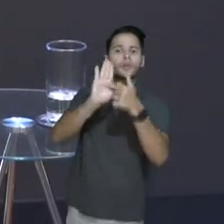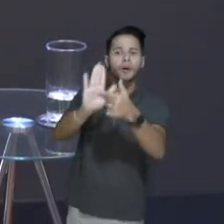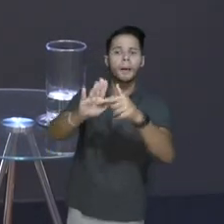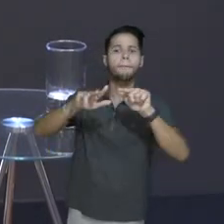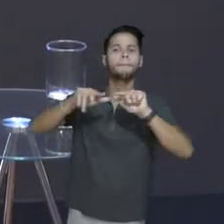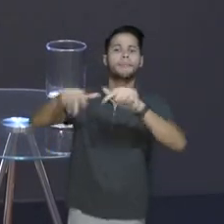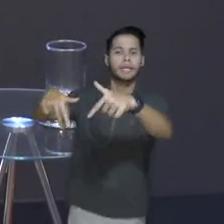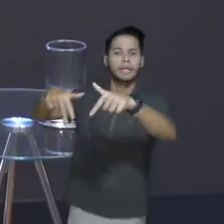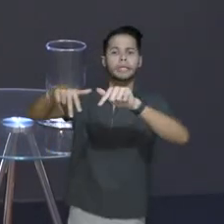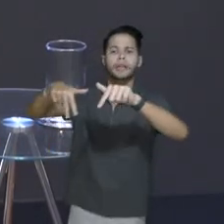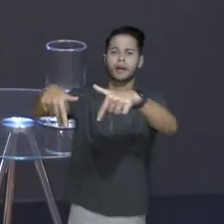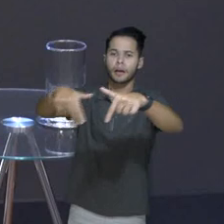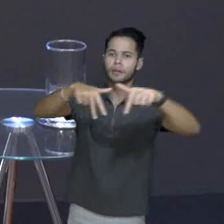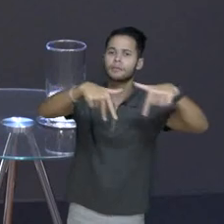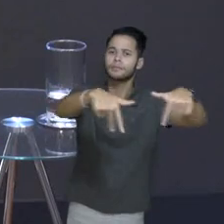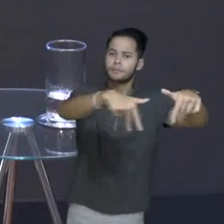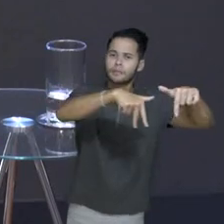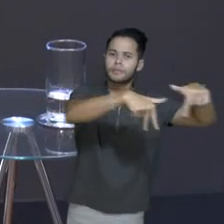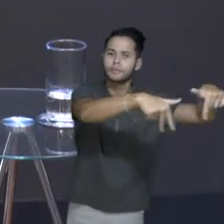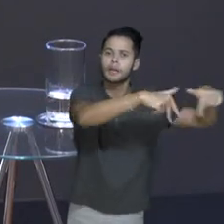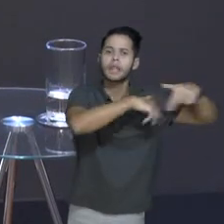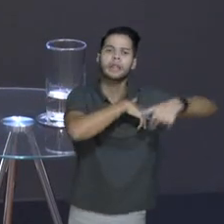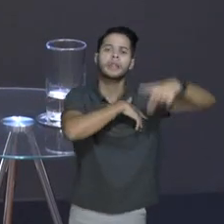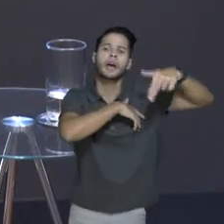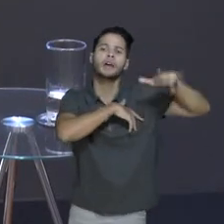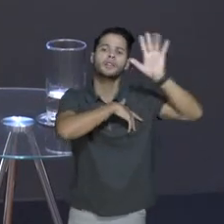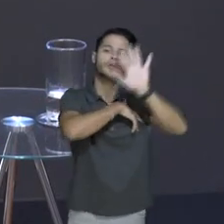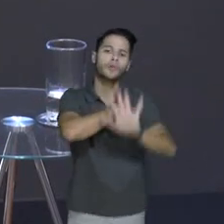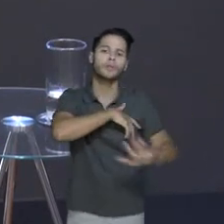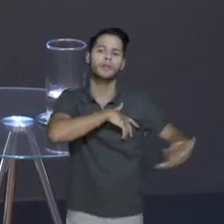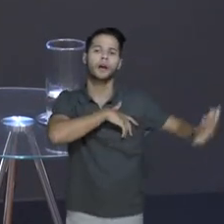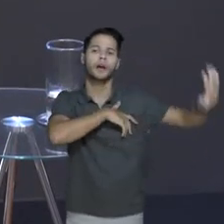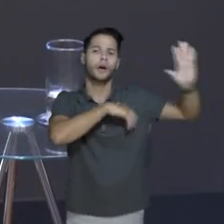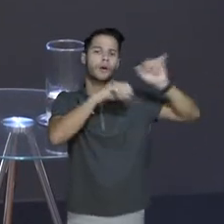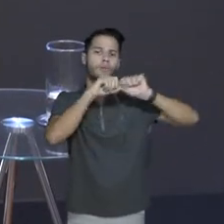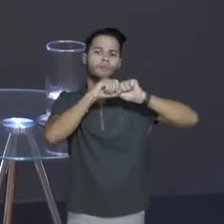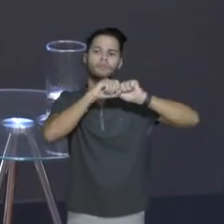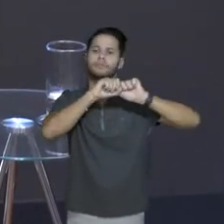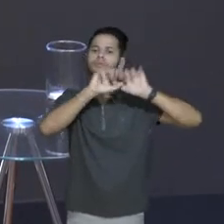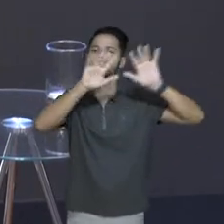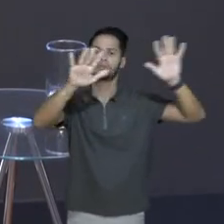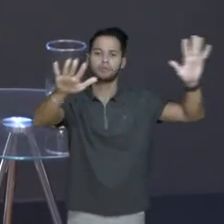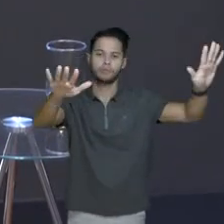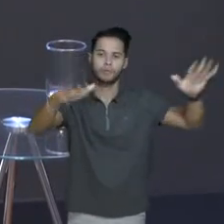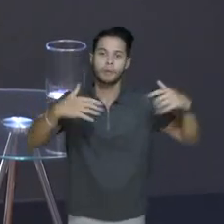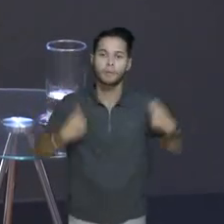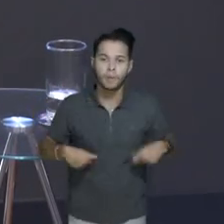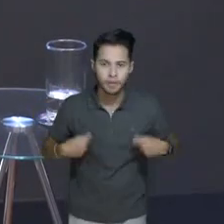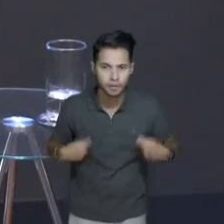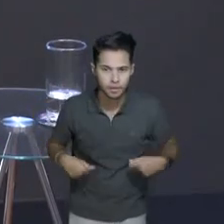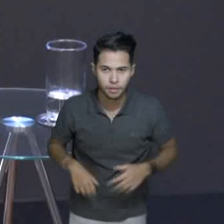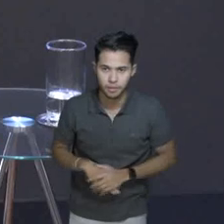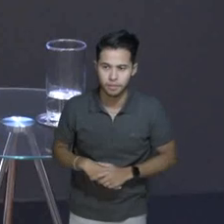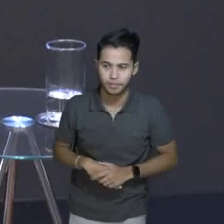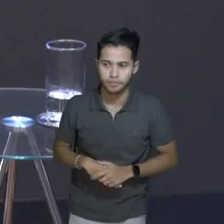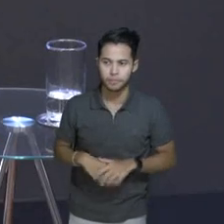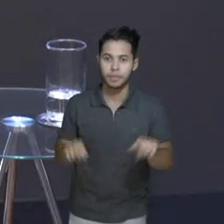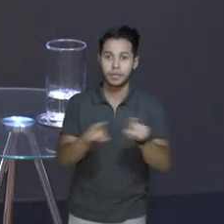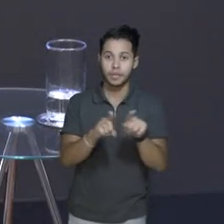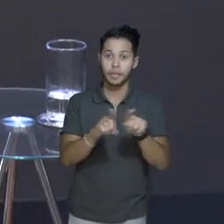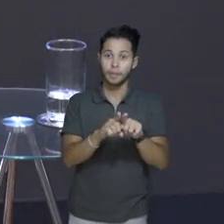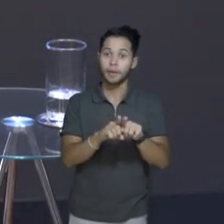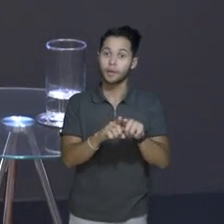e tornar isso sim de forma nacional e fazer disso uma campanha Nacional na nossa mídia e sim buscar o conselho de